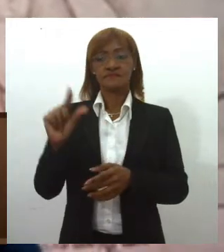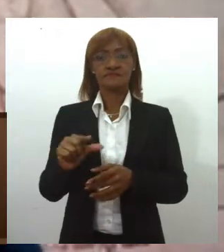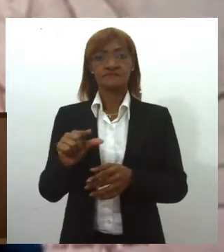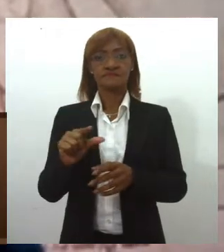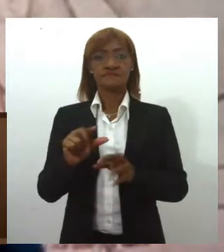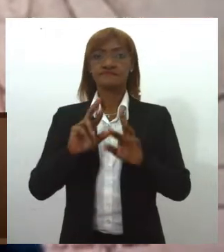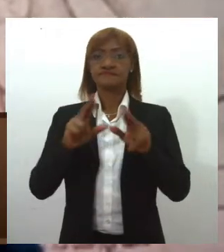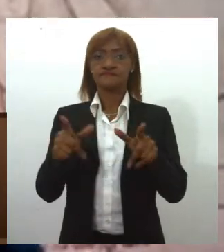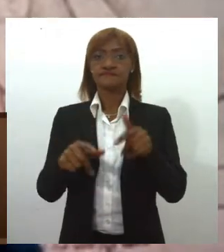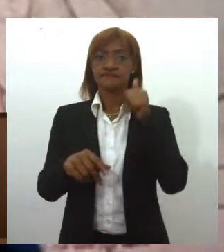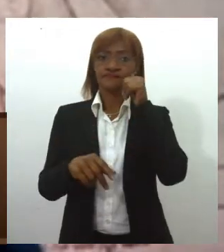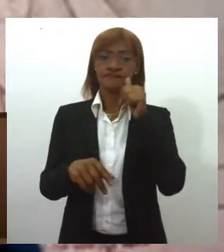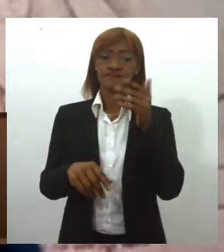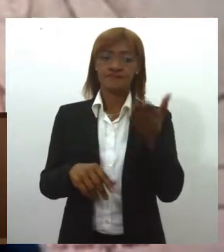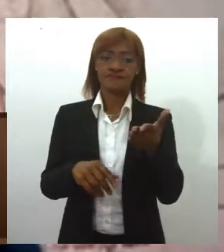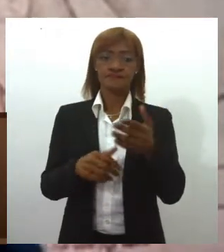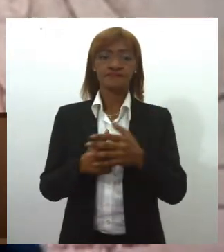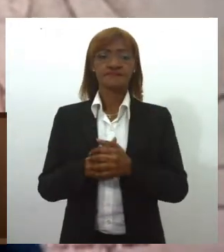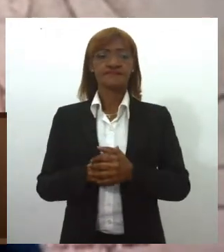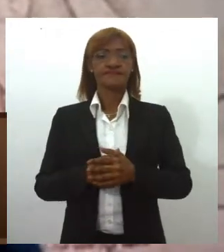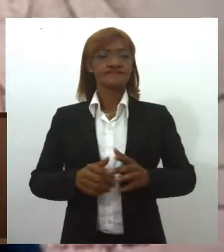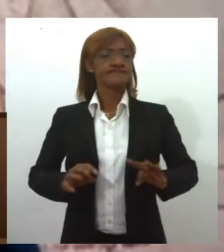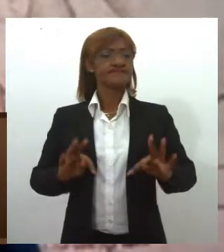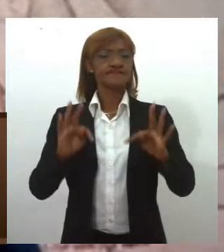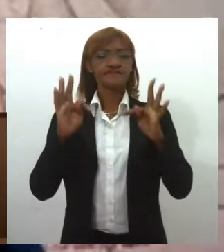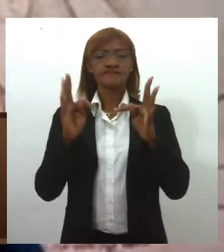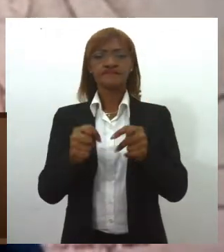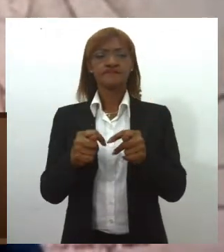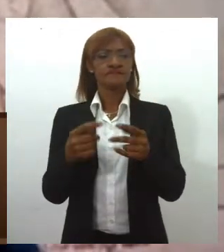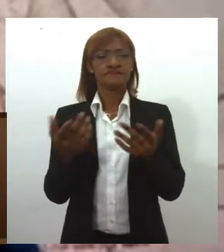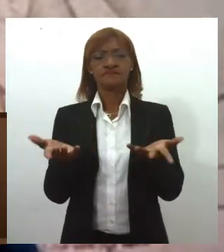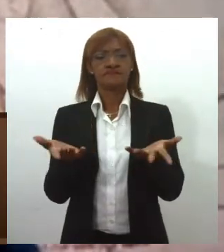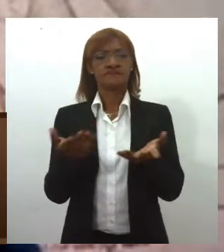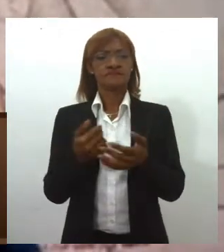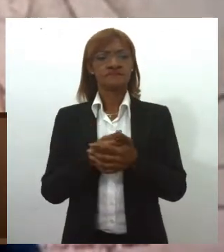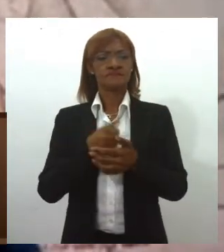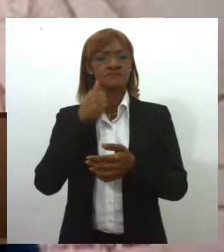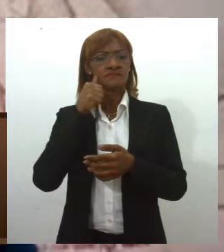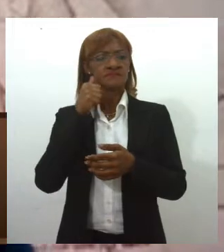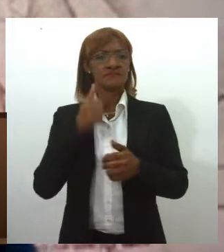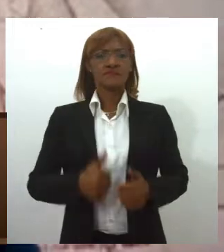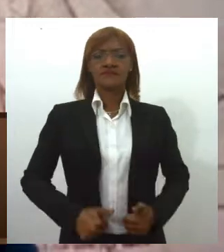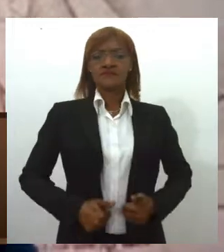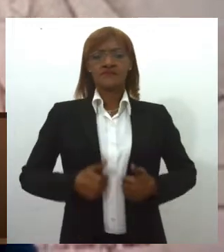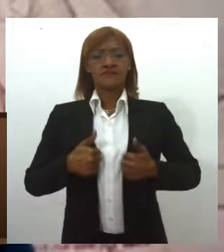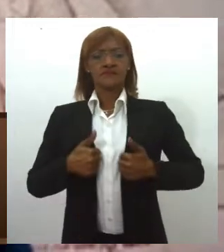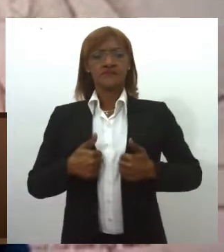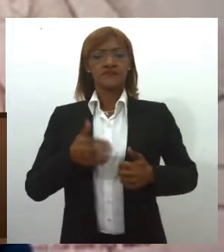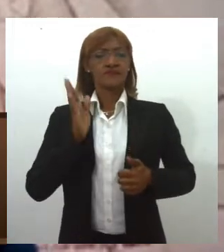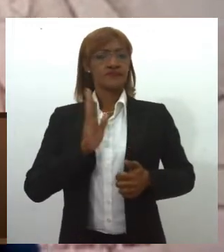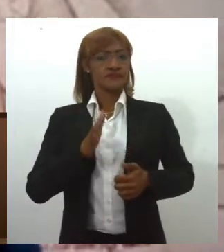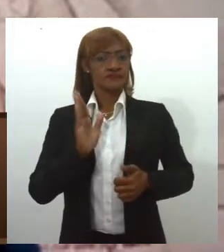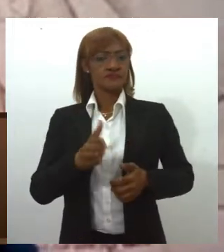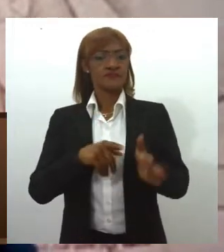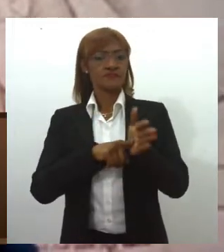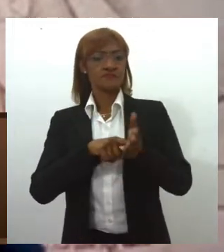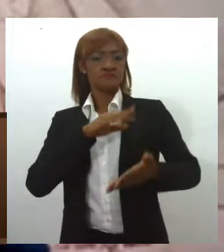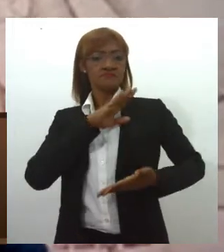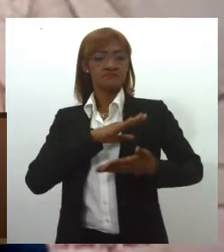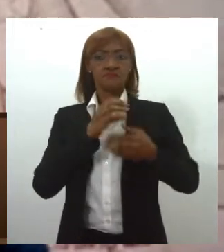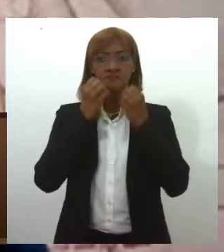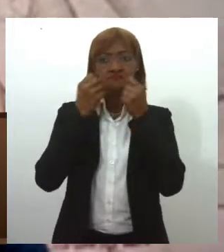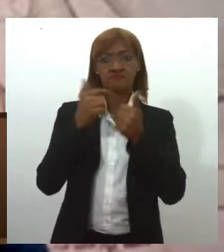né? Toda mulher fica bem orgulhosa de dizer, não, já fiz minha mamografia esse ano e está tudo bem,